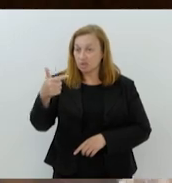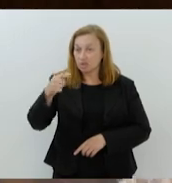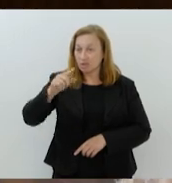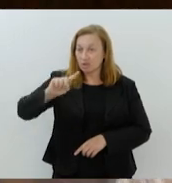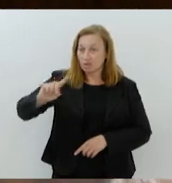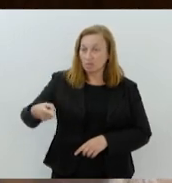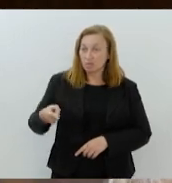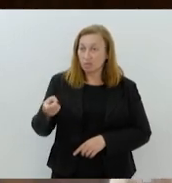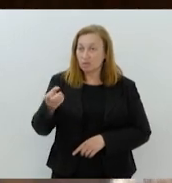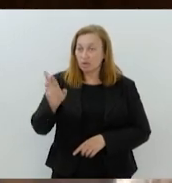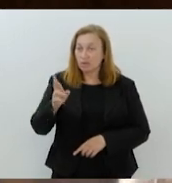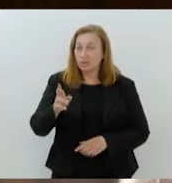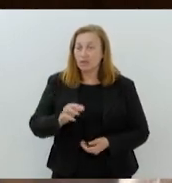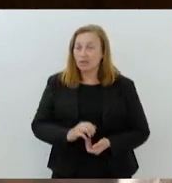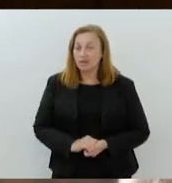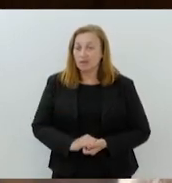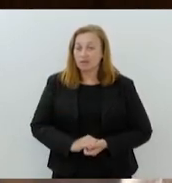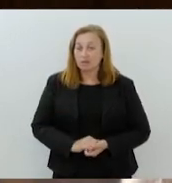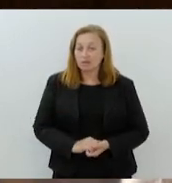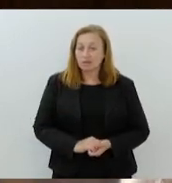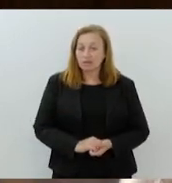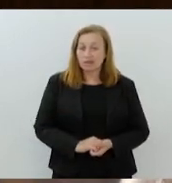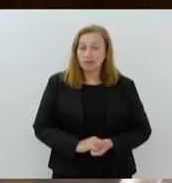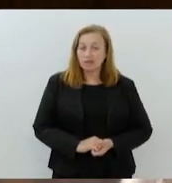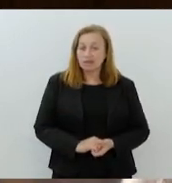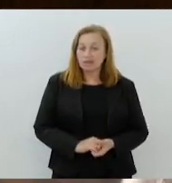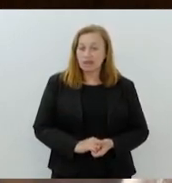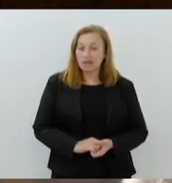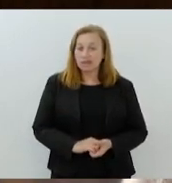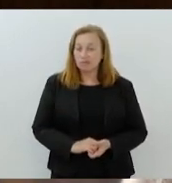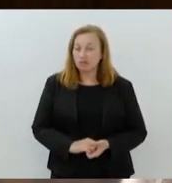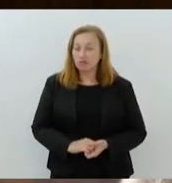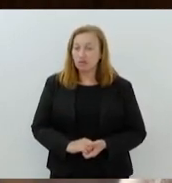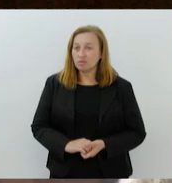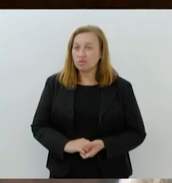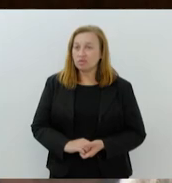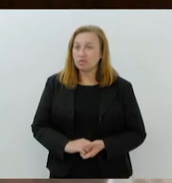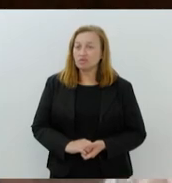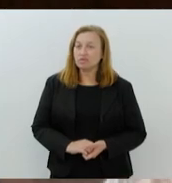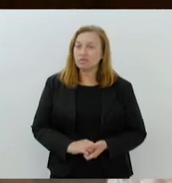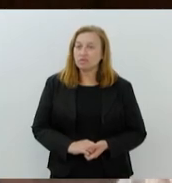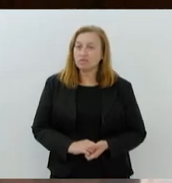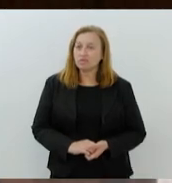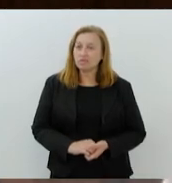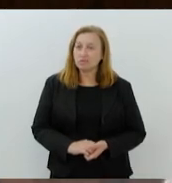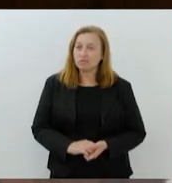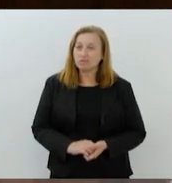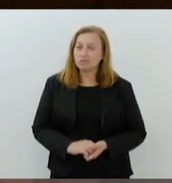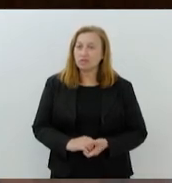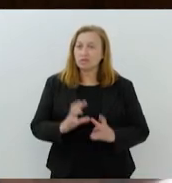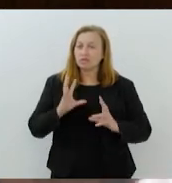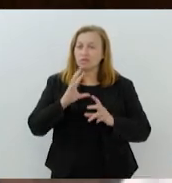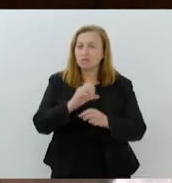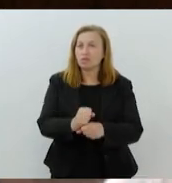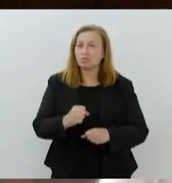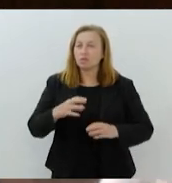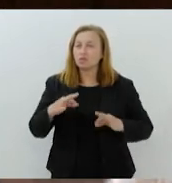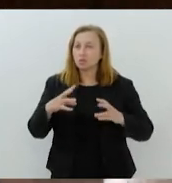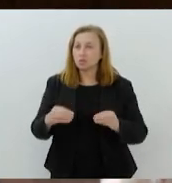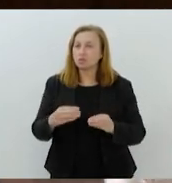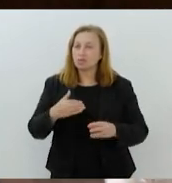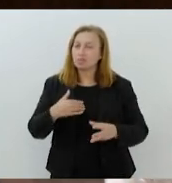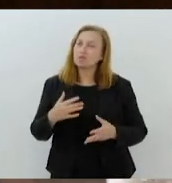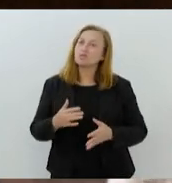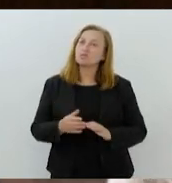mês. O DAI 6 é R$ 6.080. Então, somando isso tudo, nas minhas